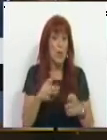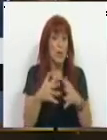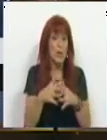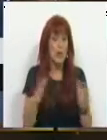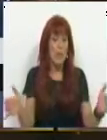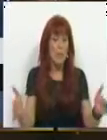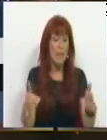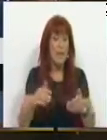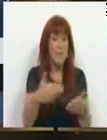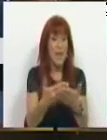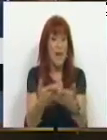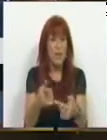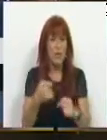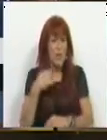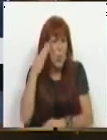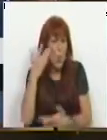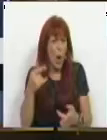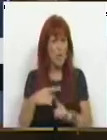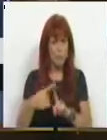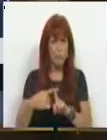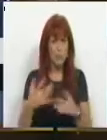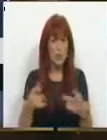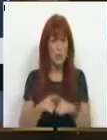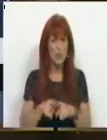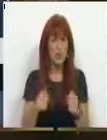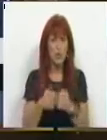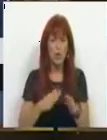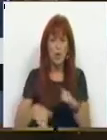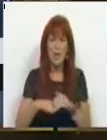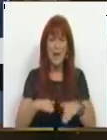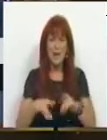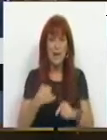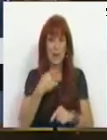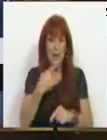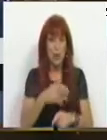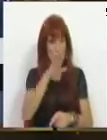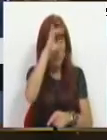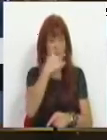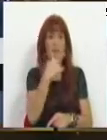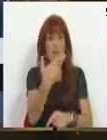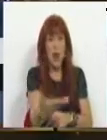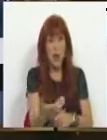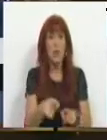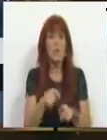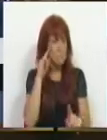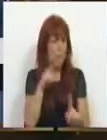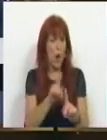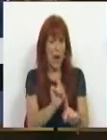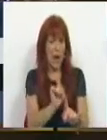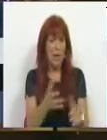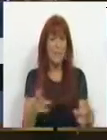de concentração da oferta. Parece-nos, portanto, positivos todos os passos, como aquele que foi anunciado agora pelo Sr. Ministro, e que vão nesse